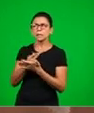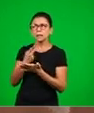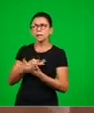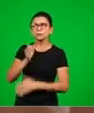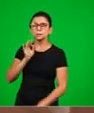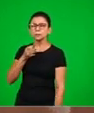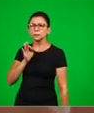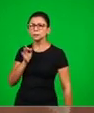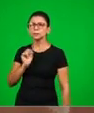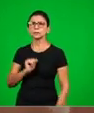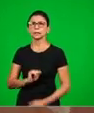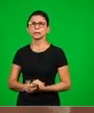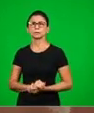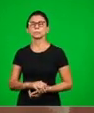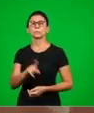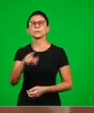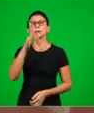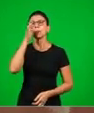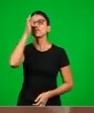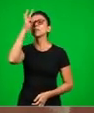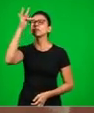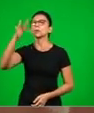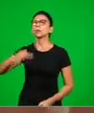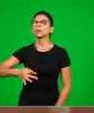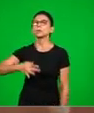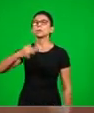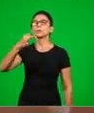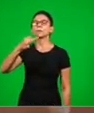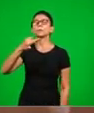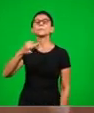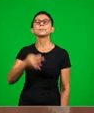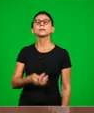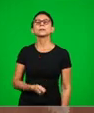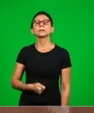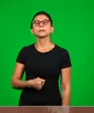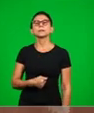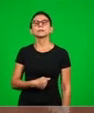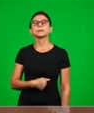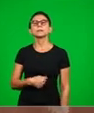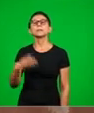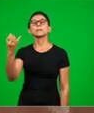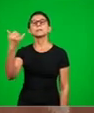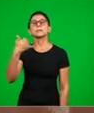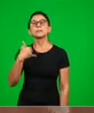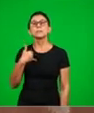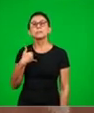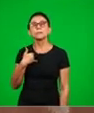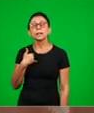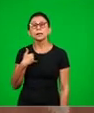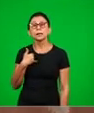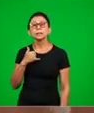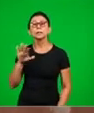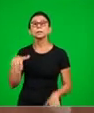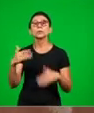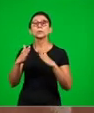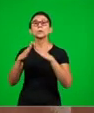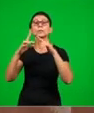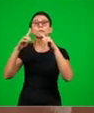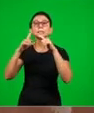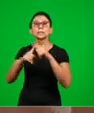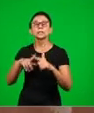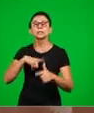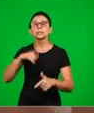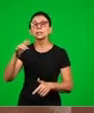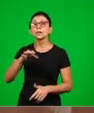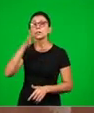aqui. Flor. Eu quero saber qual igreja hoje que tem flor mais bonita do que essa aqui. Isso aqui